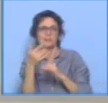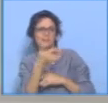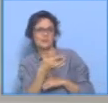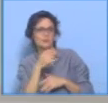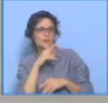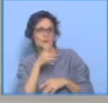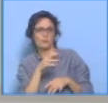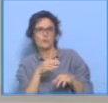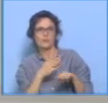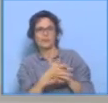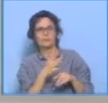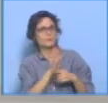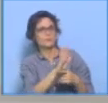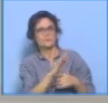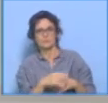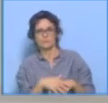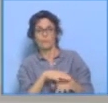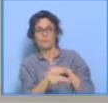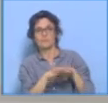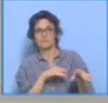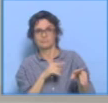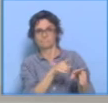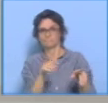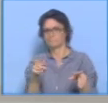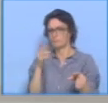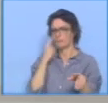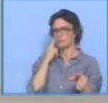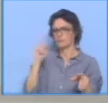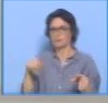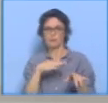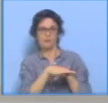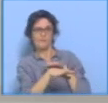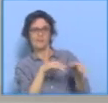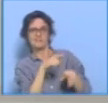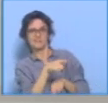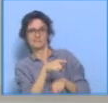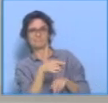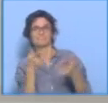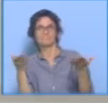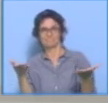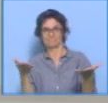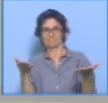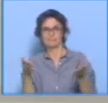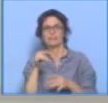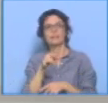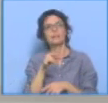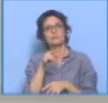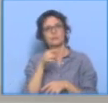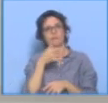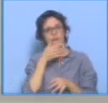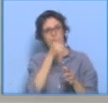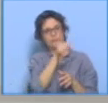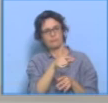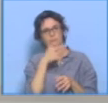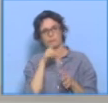fazer. Surpreendente, não é? Tal maneira que o doutor da lei, surpreendido